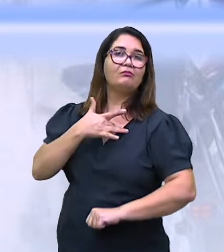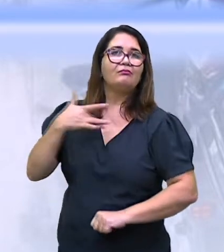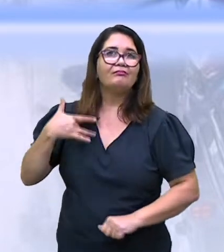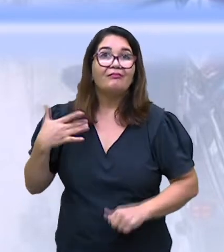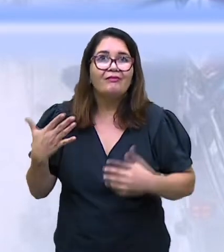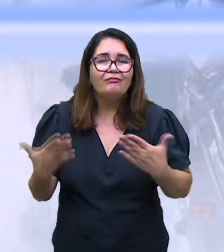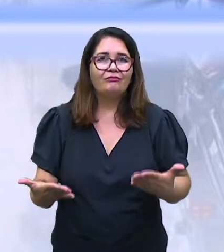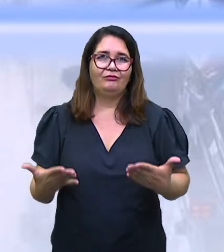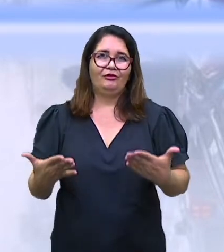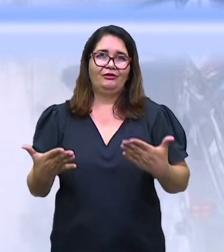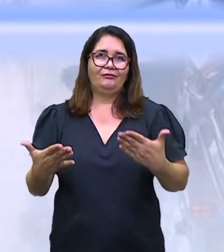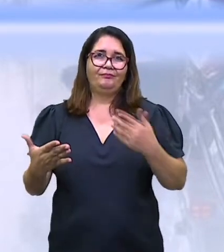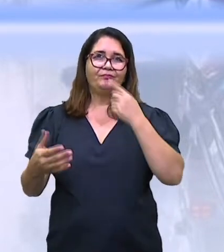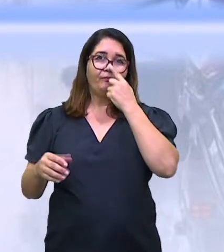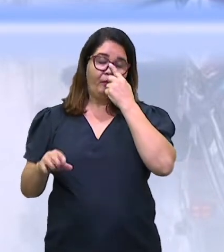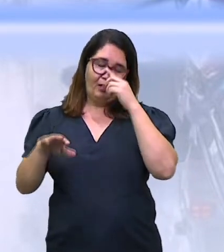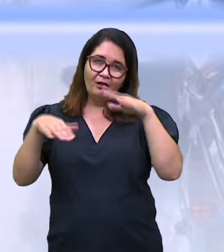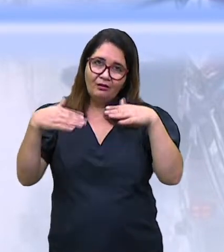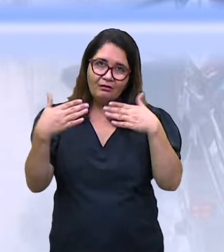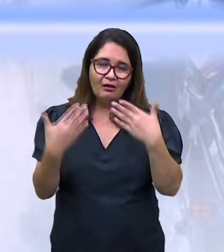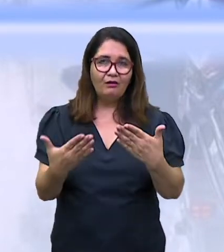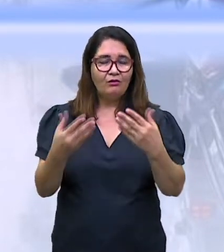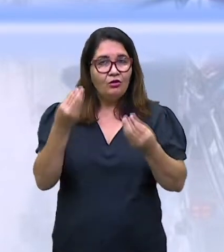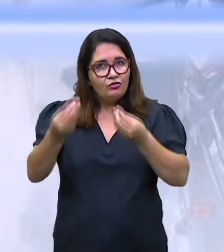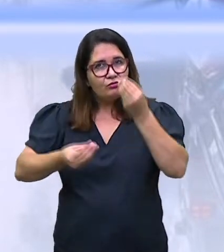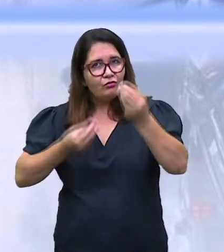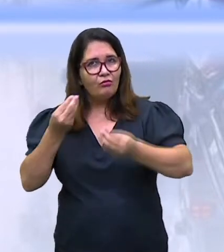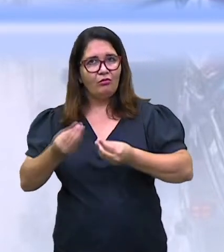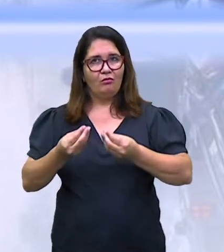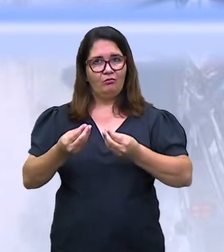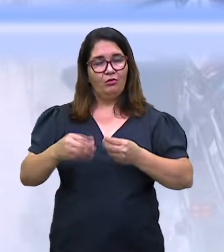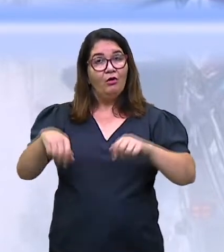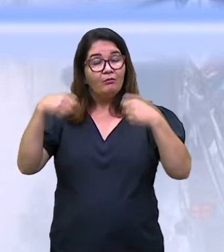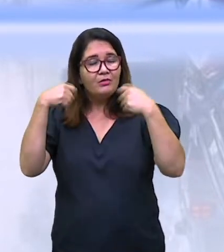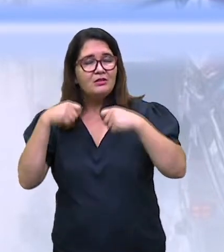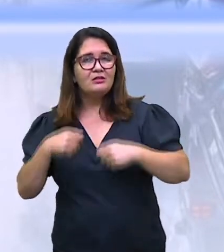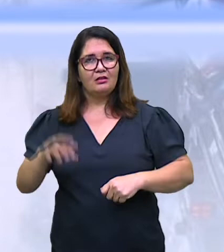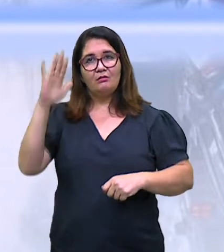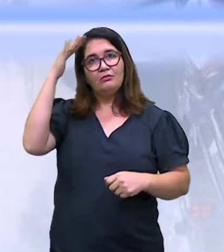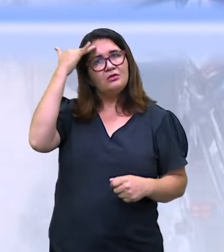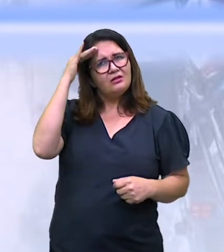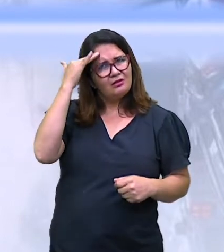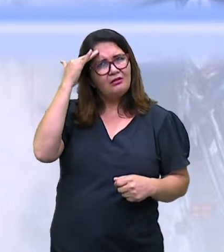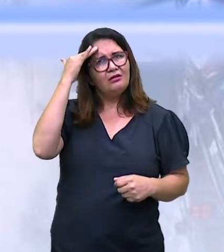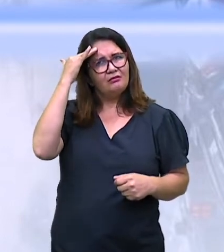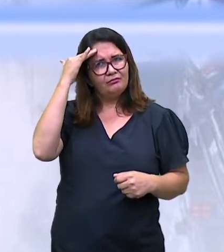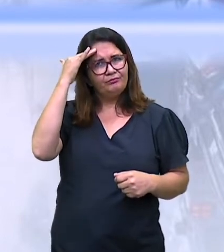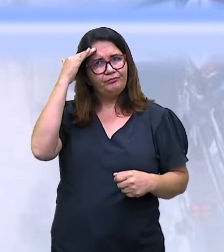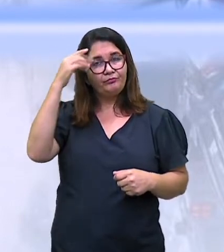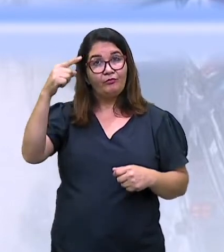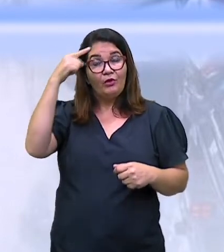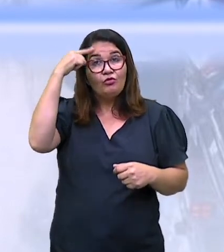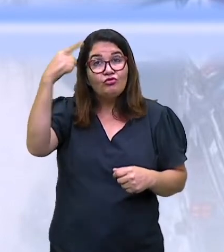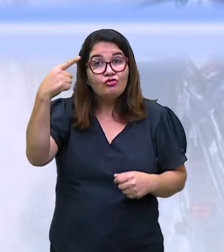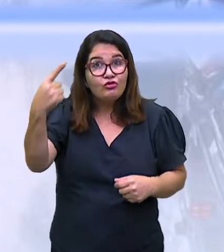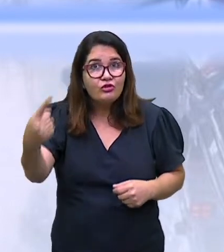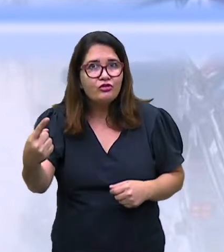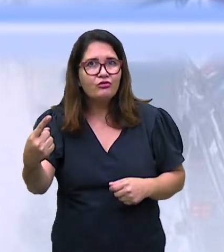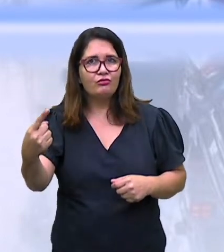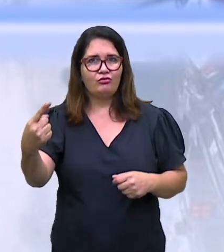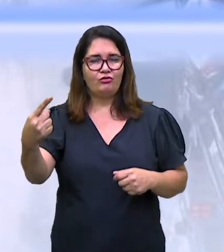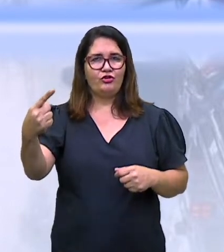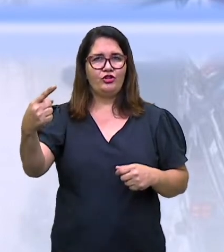vista radical, infundado. Só que hoje em dia, por exemplo, todas as teorias,